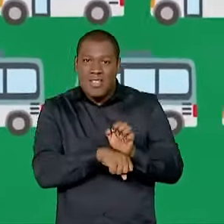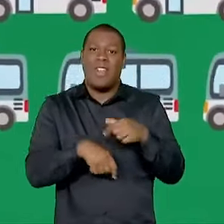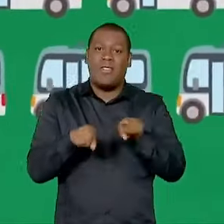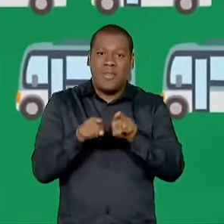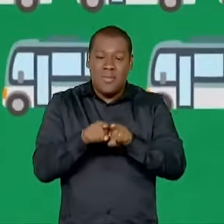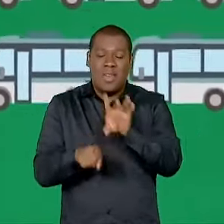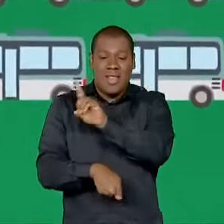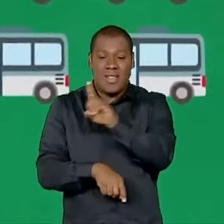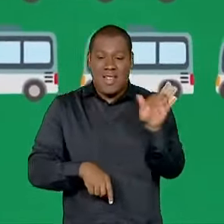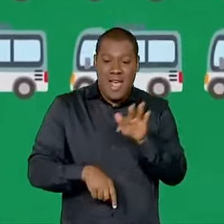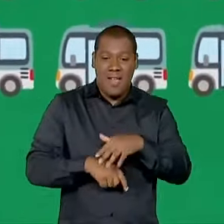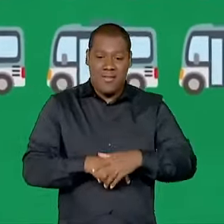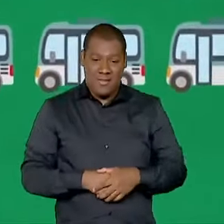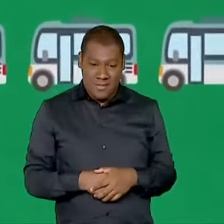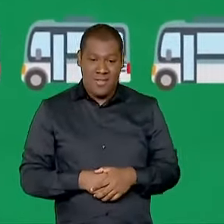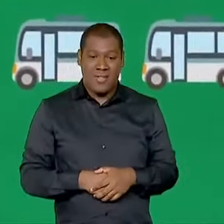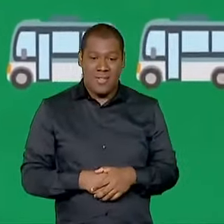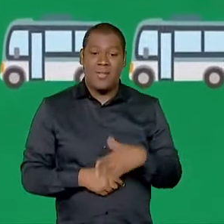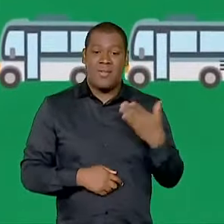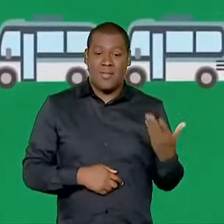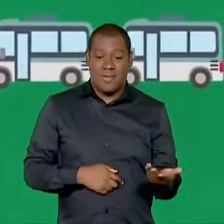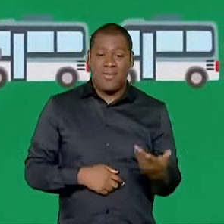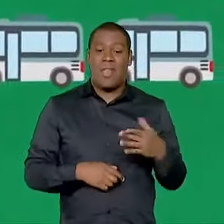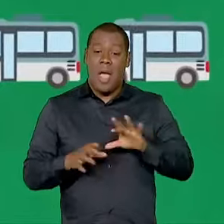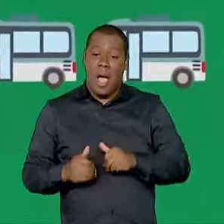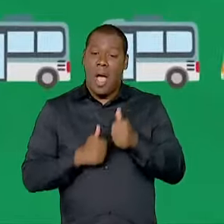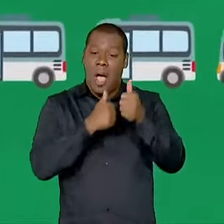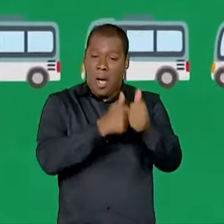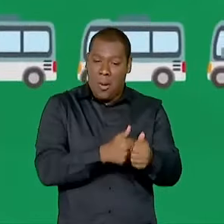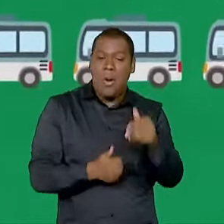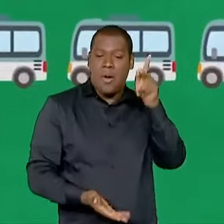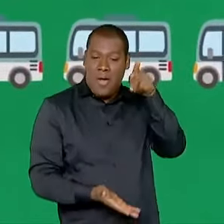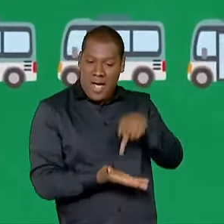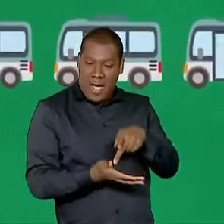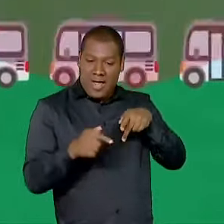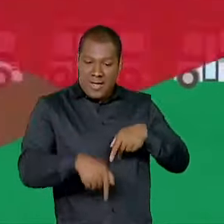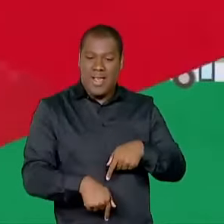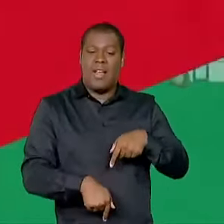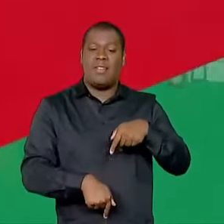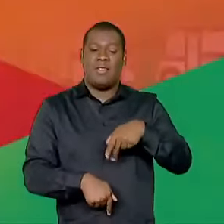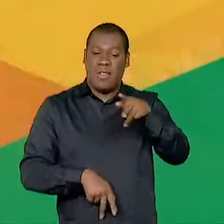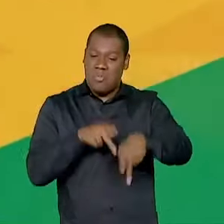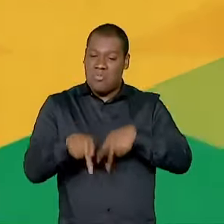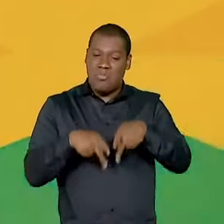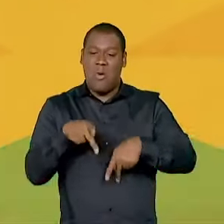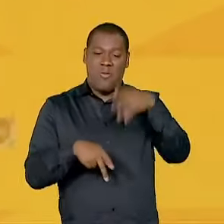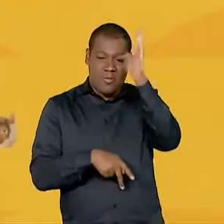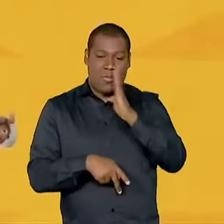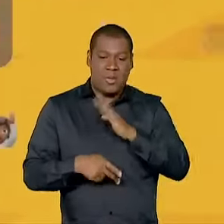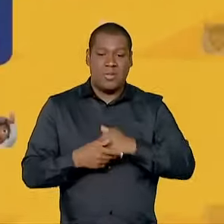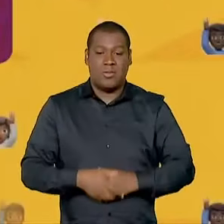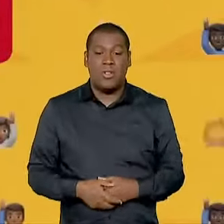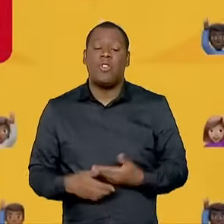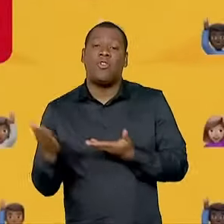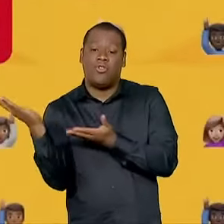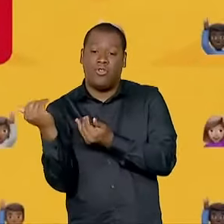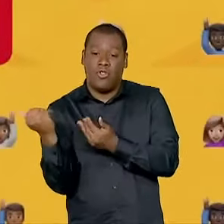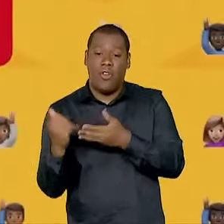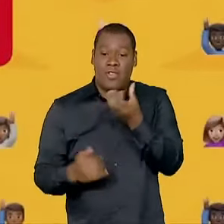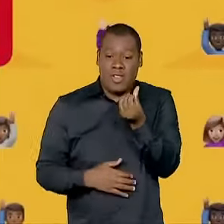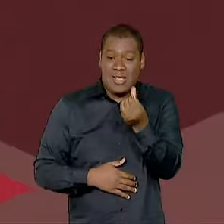Federal para ouvir quem mais sabe da realidade do país, o nosso povo. Foram mais de 6 mil